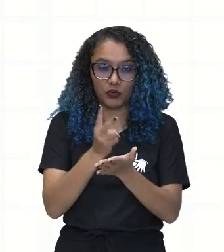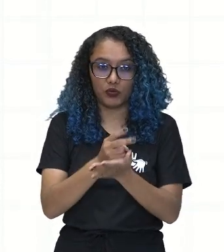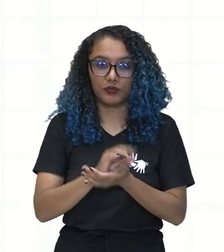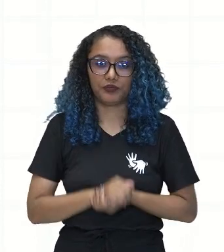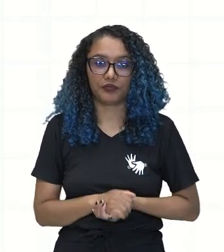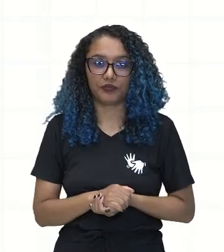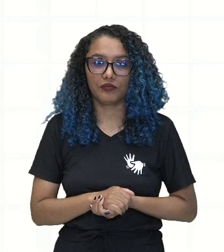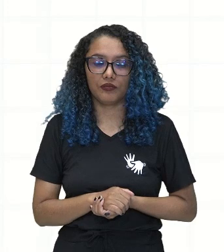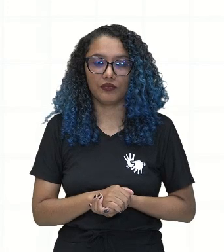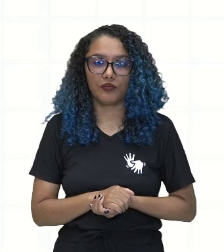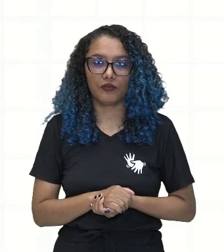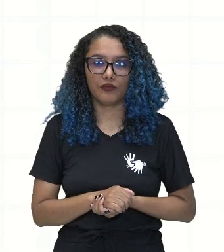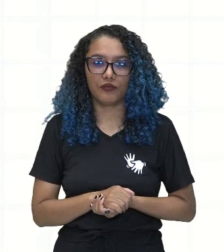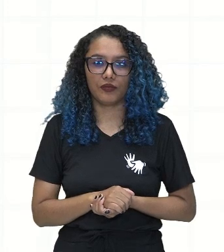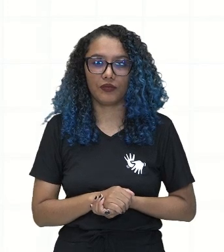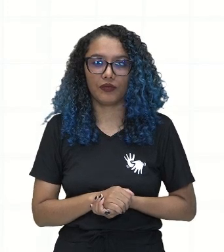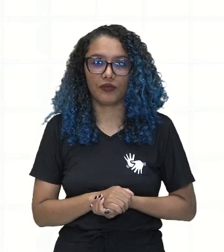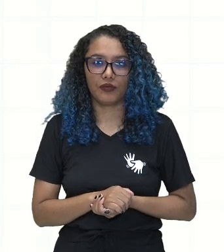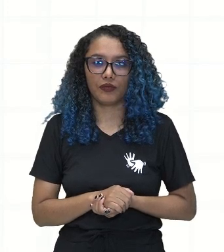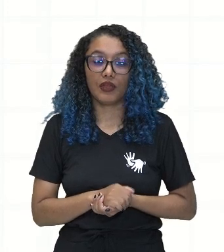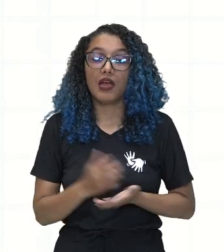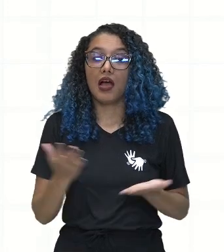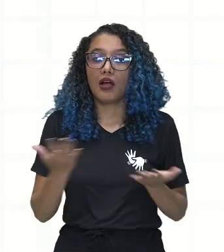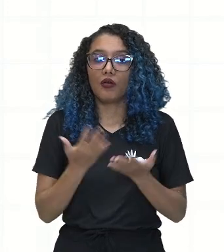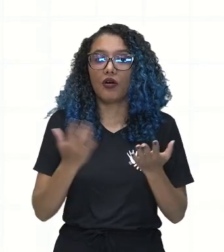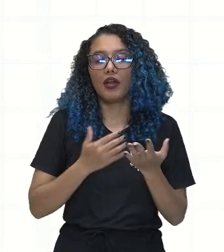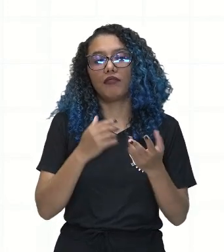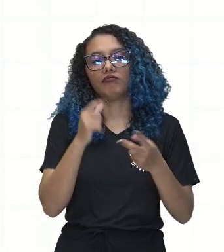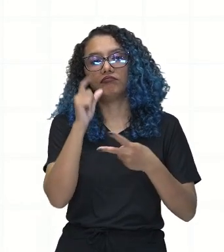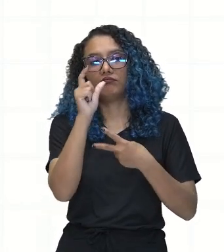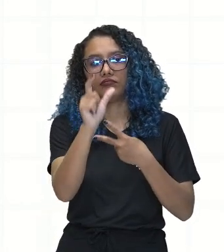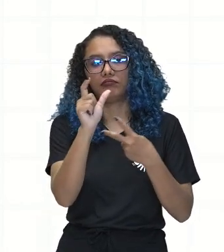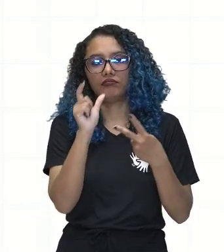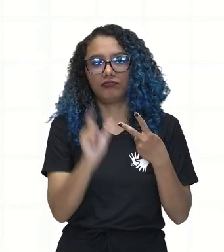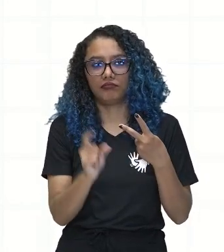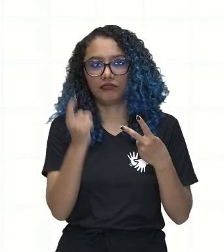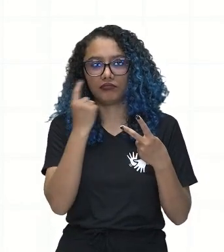sobre mesmo e próprio, prosseguindo.